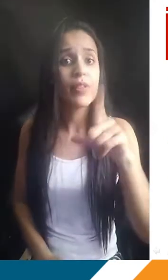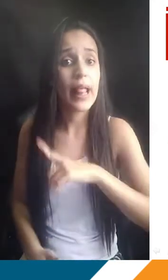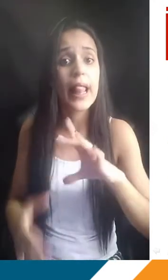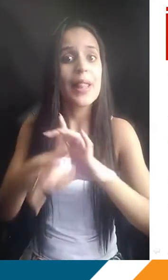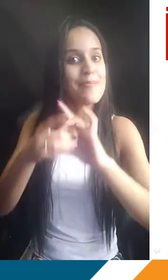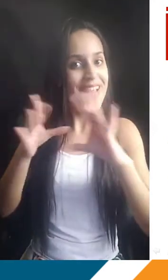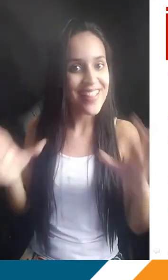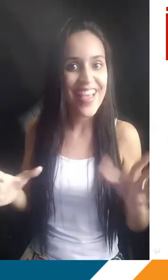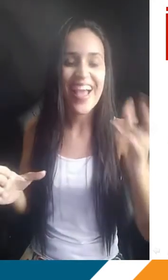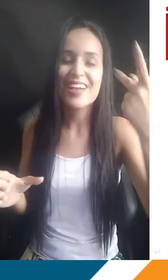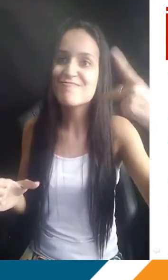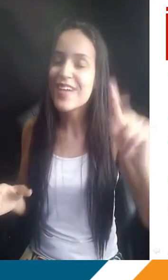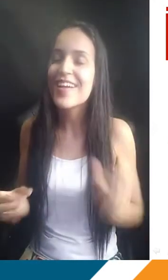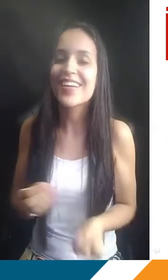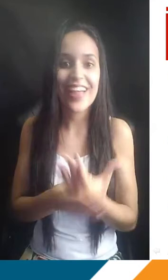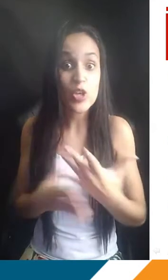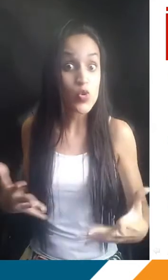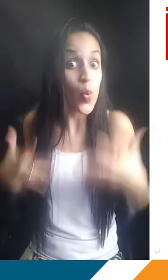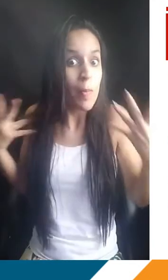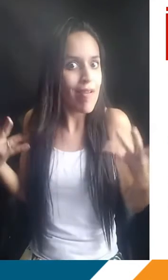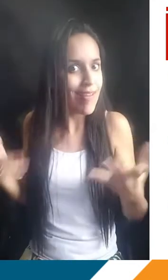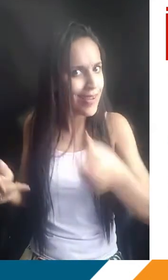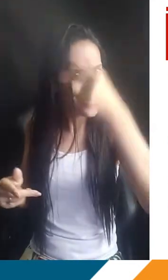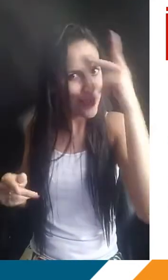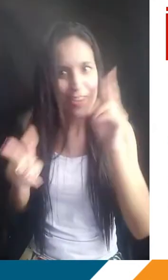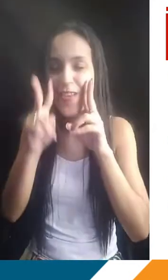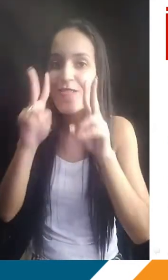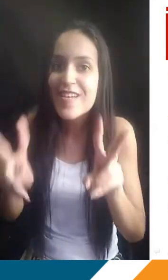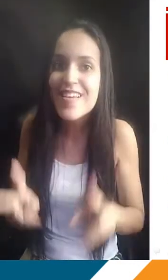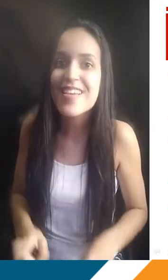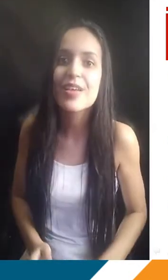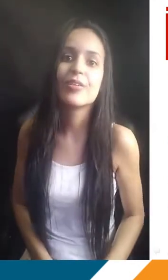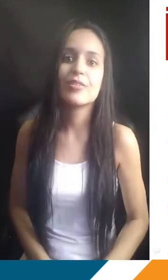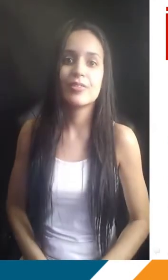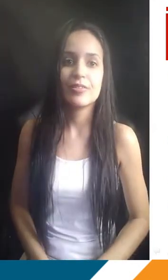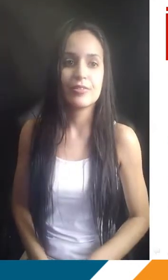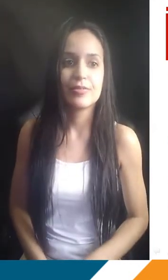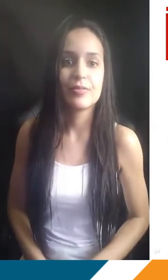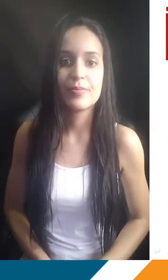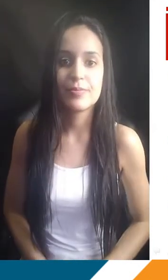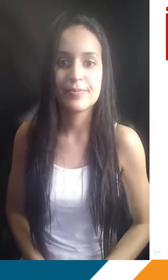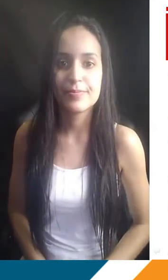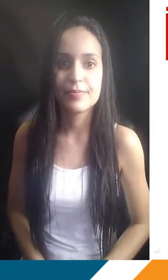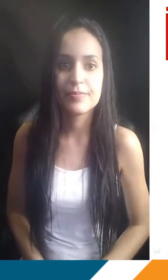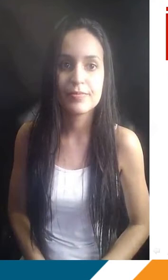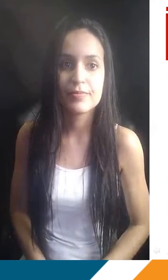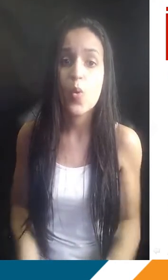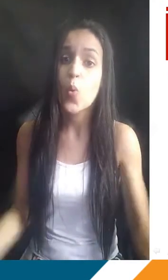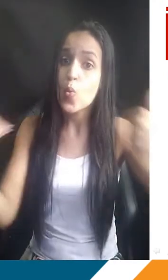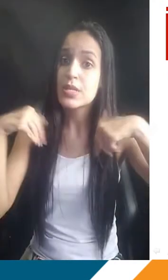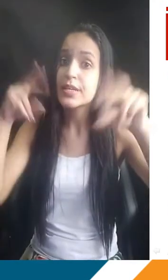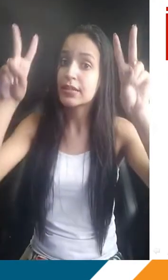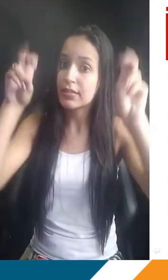locações reais de atores não profissionais e o uso de temas referentes à realidade das classes oprimidas. A